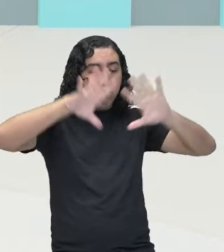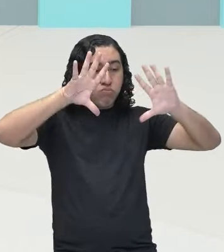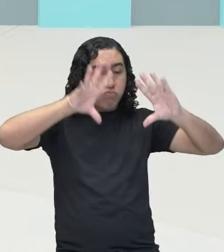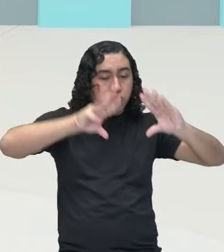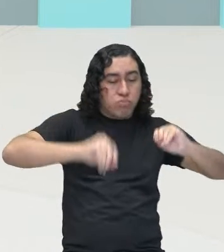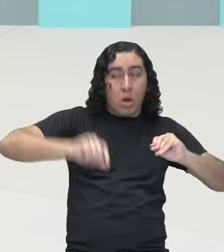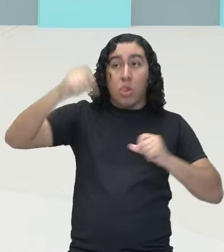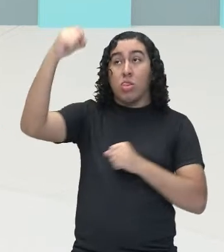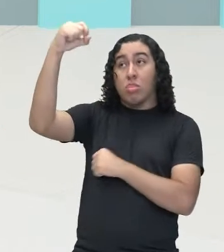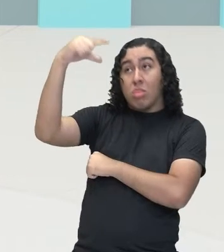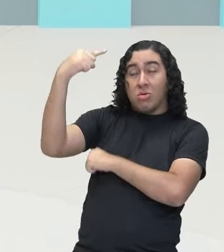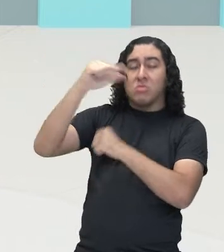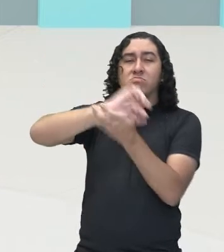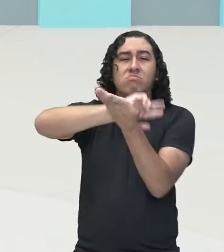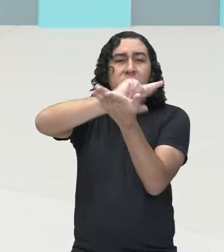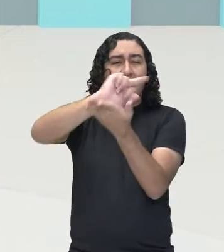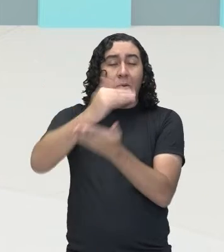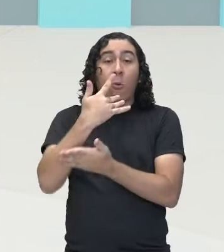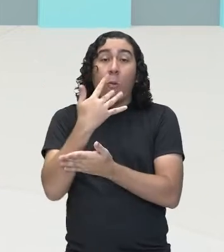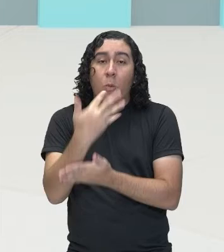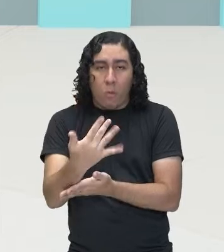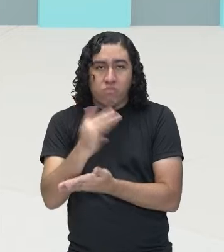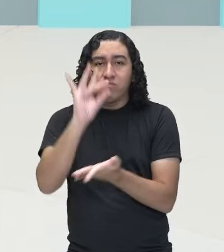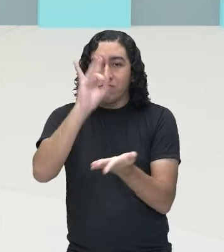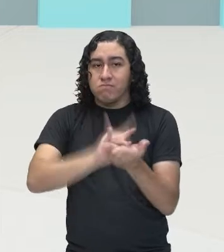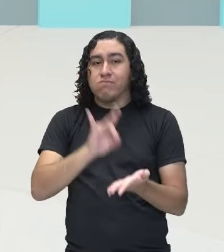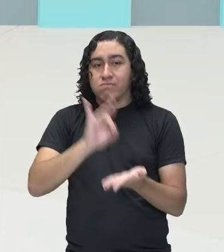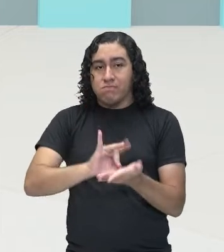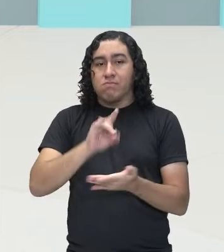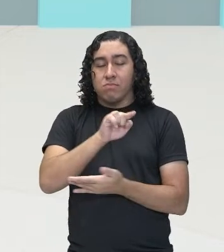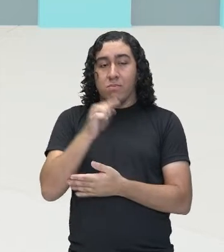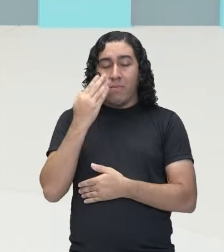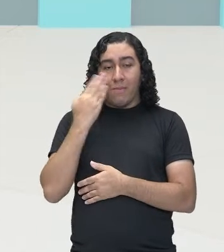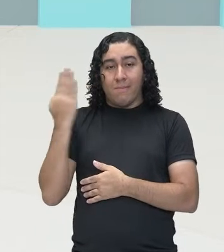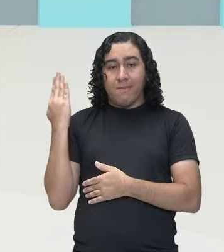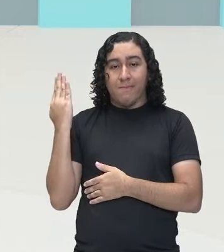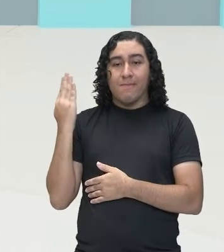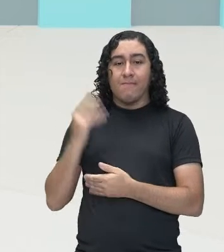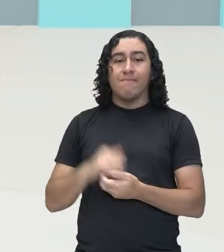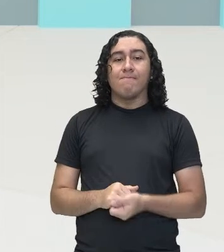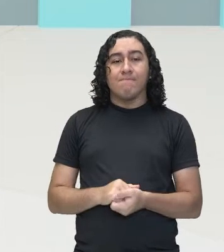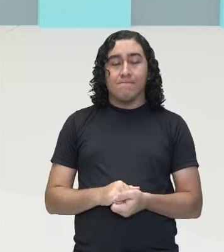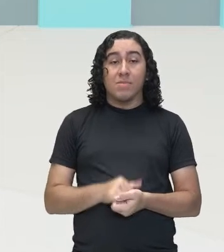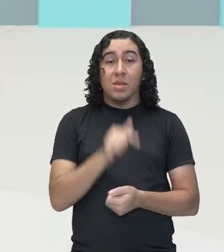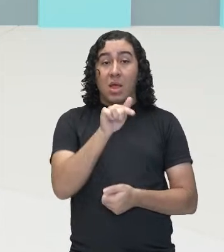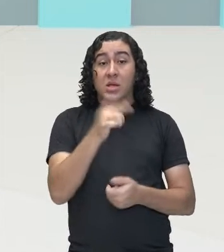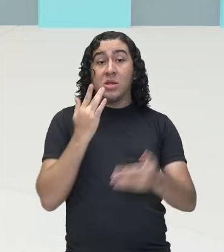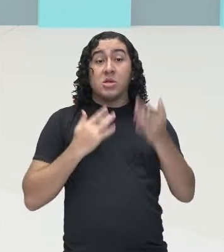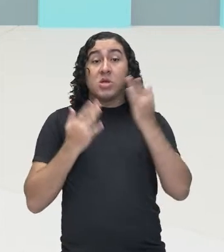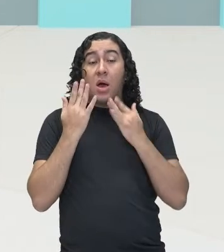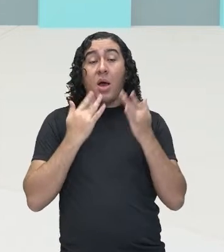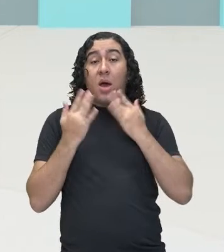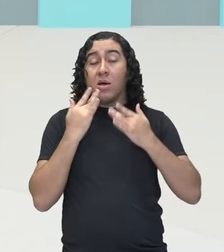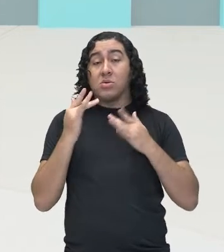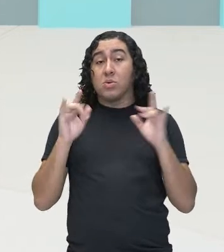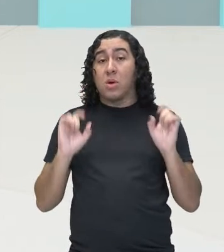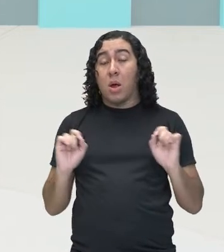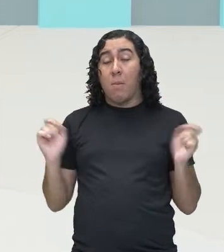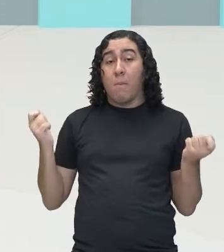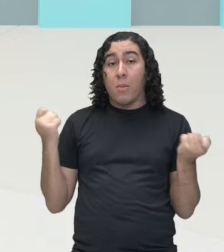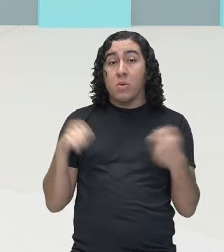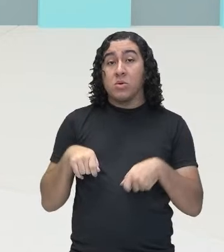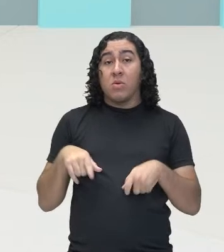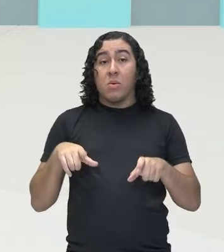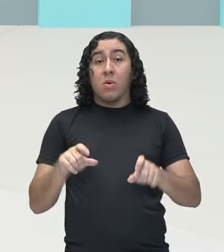cheia de cores vibrantes, como vocês podem observar, esse tipo de teatro ele permite que